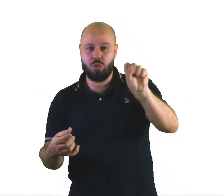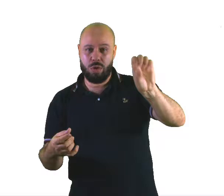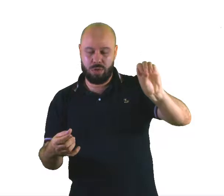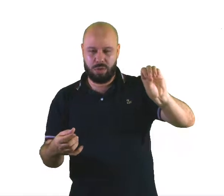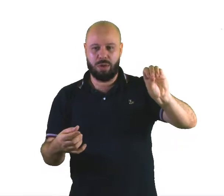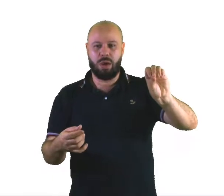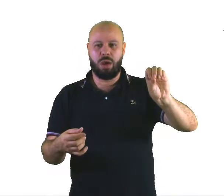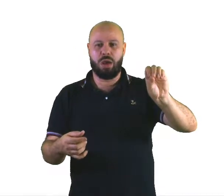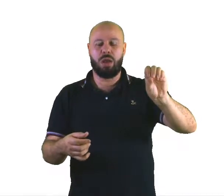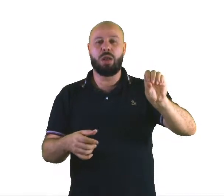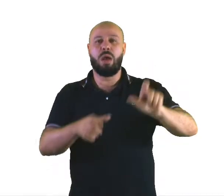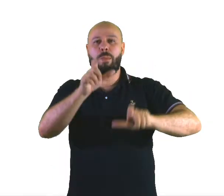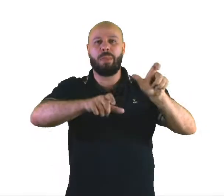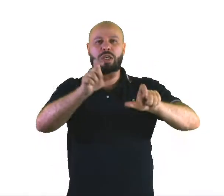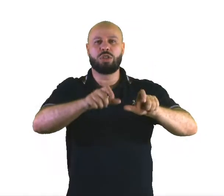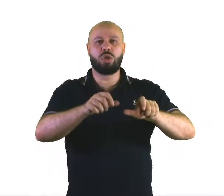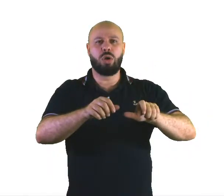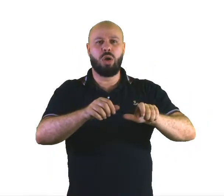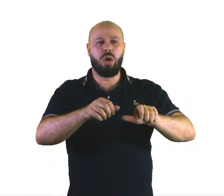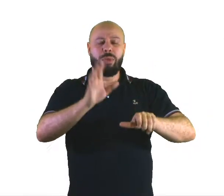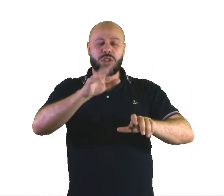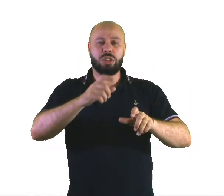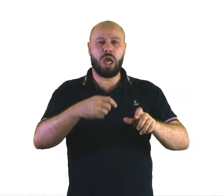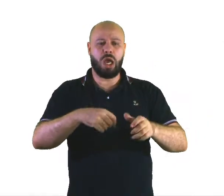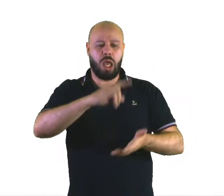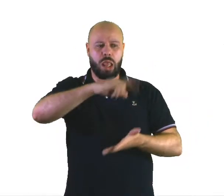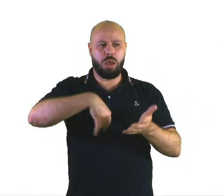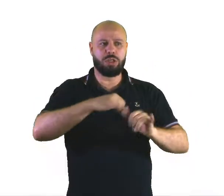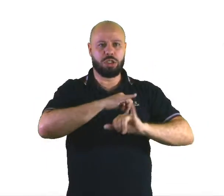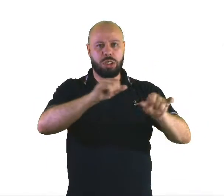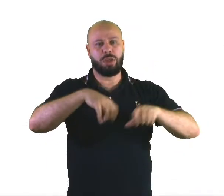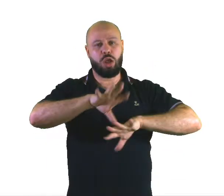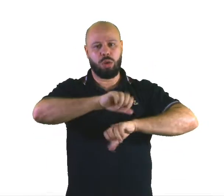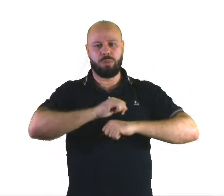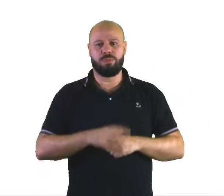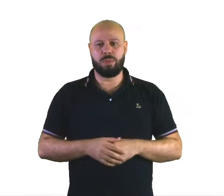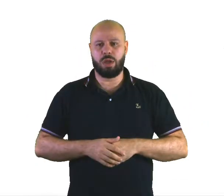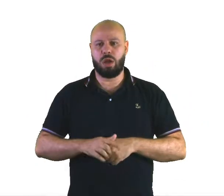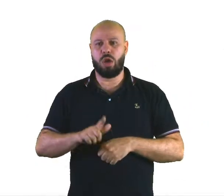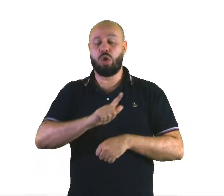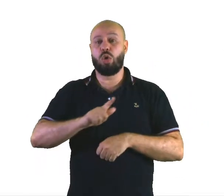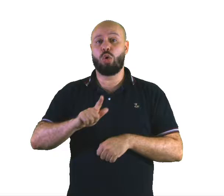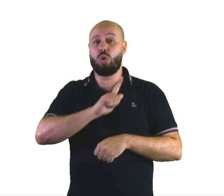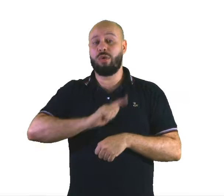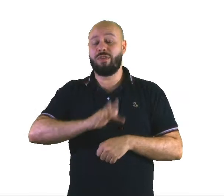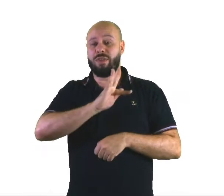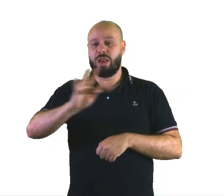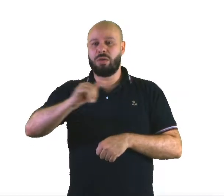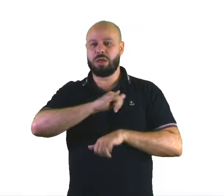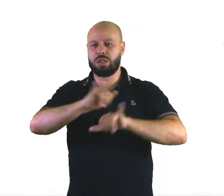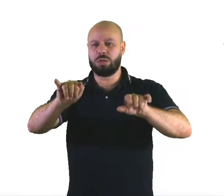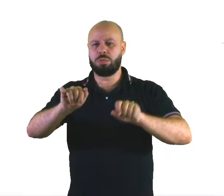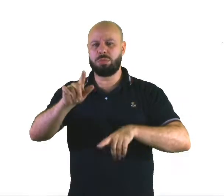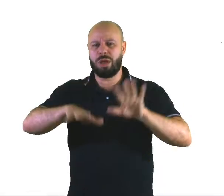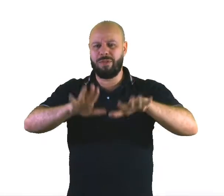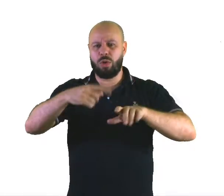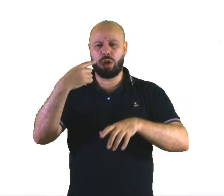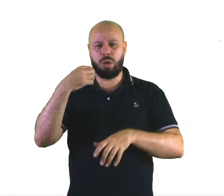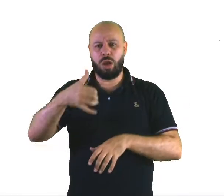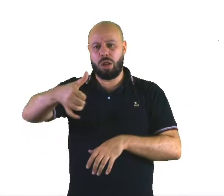241.080 diagnosticados em todo o país. O governo federal estima ainda que